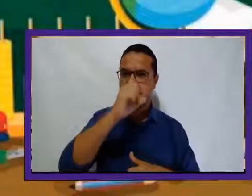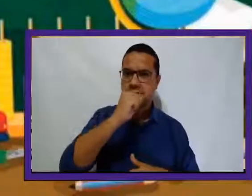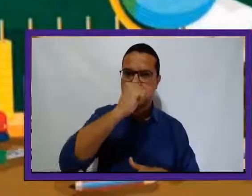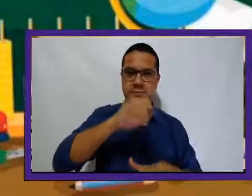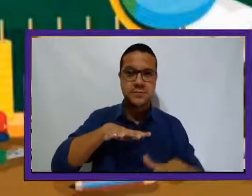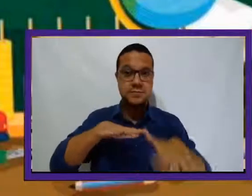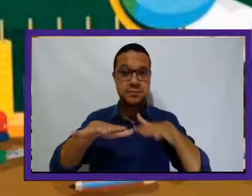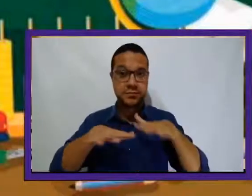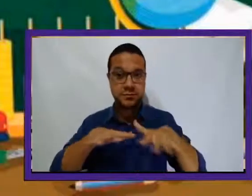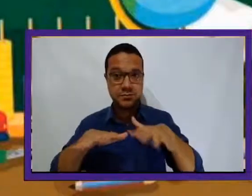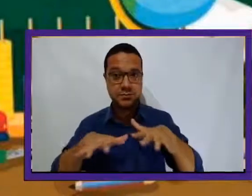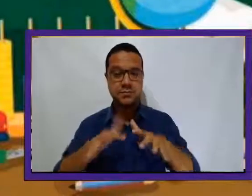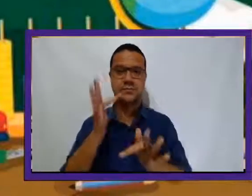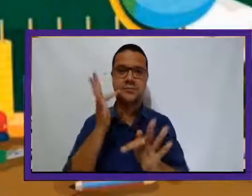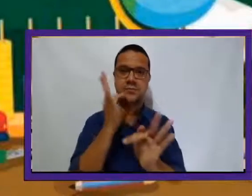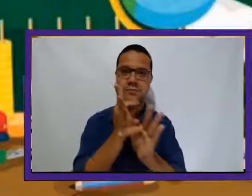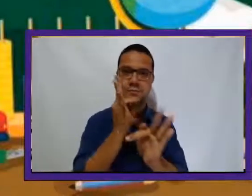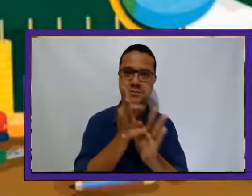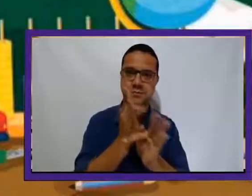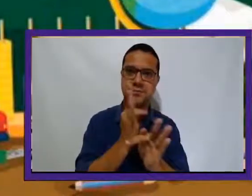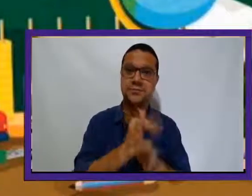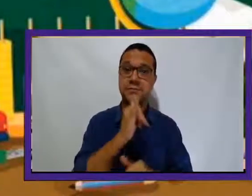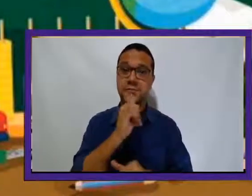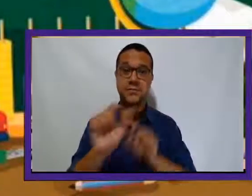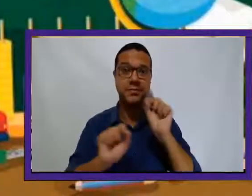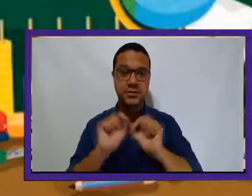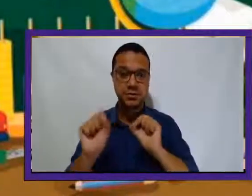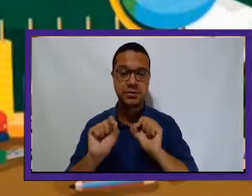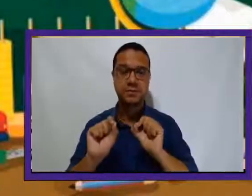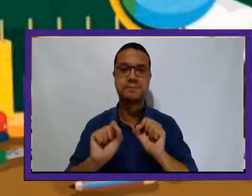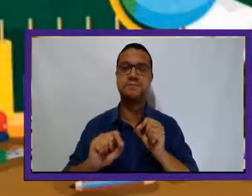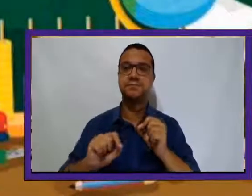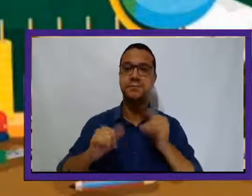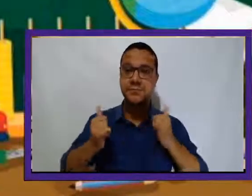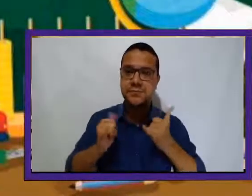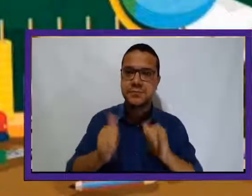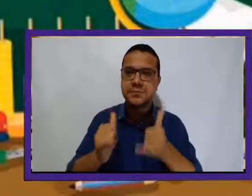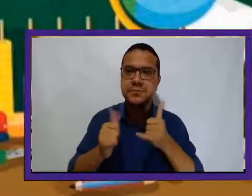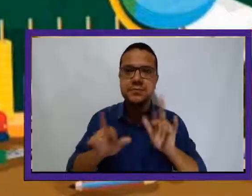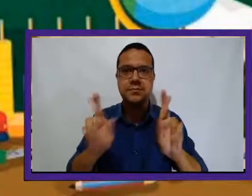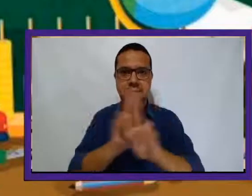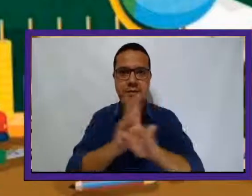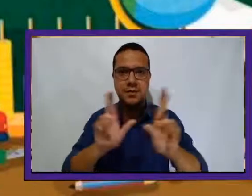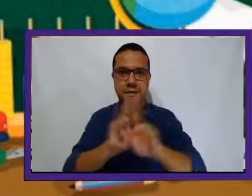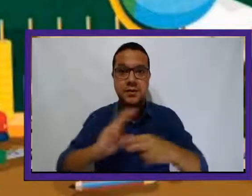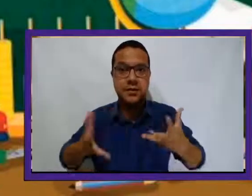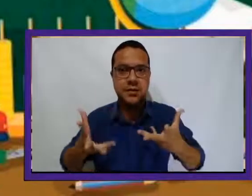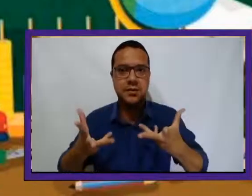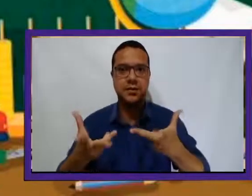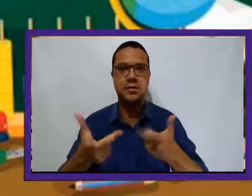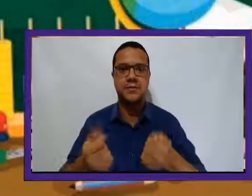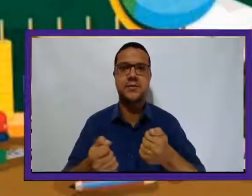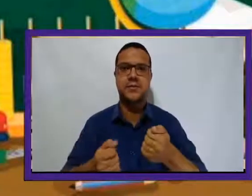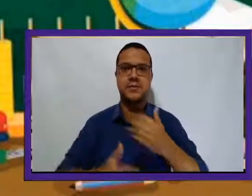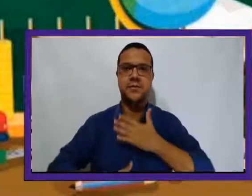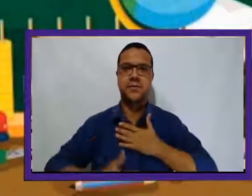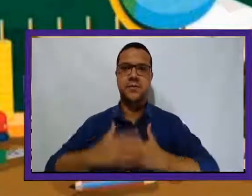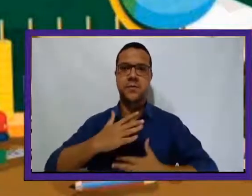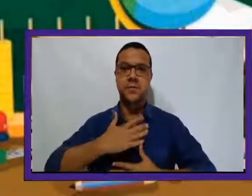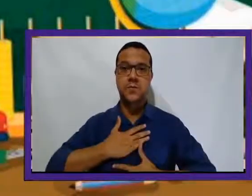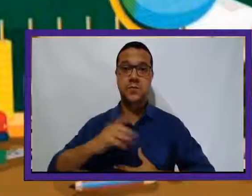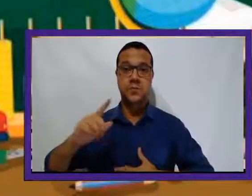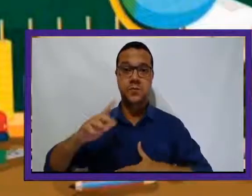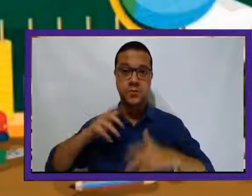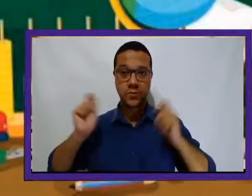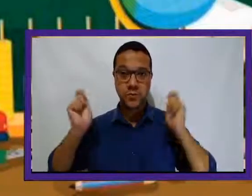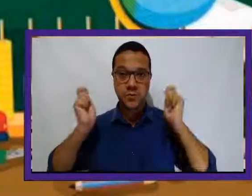Vigor Força Movimento Na física A gente A Diz o que? Que a energia Está associada A capacidade De um corpo